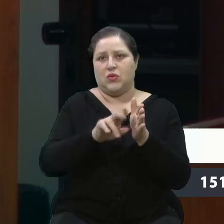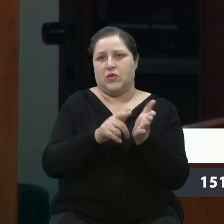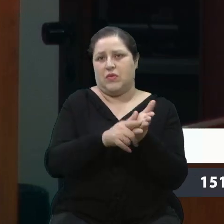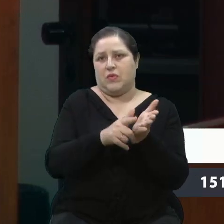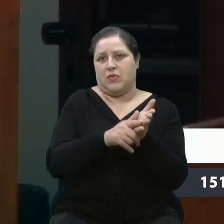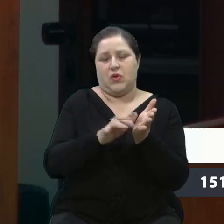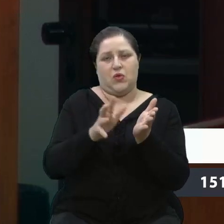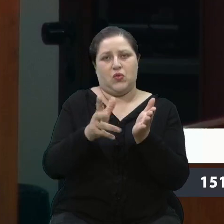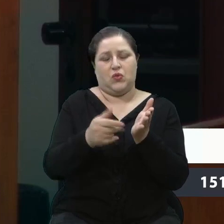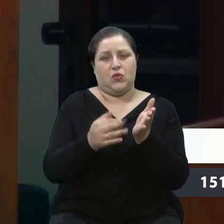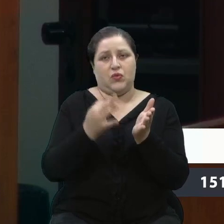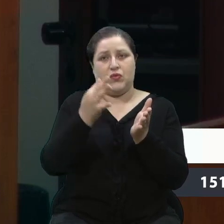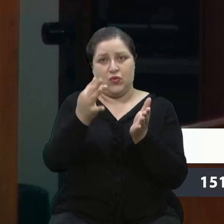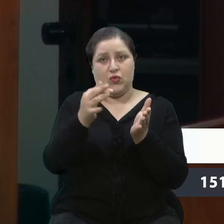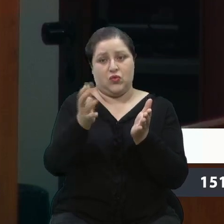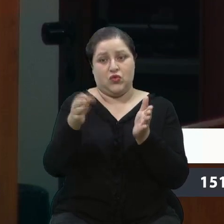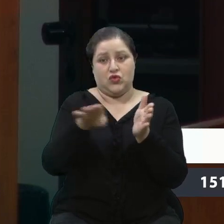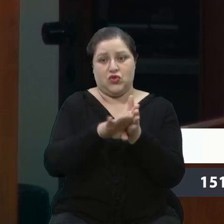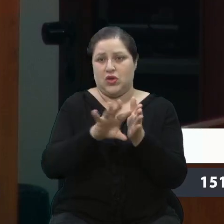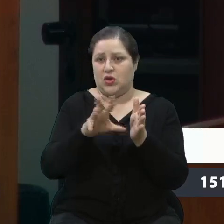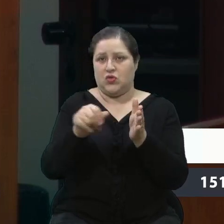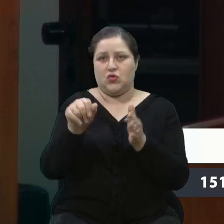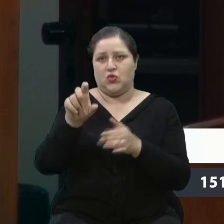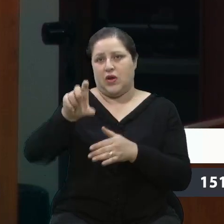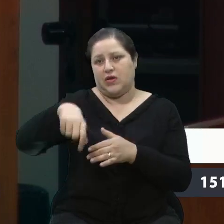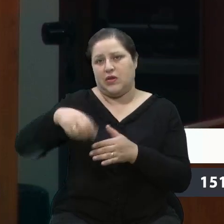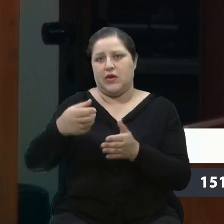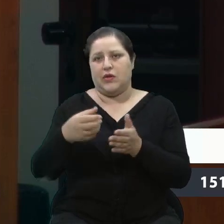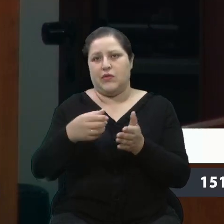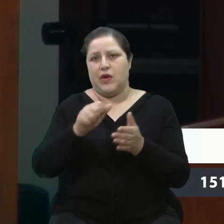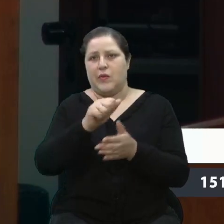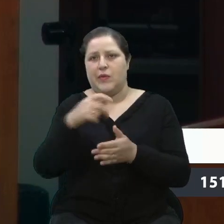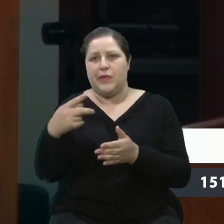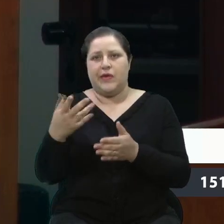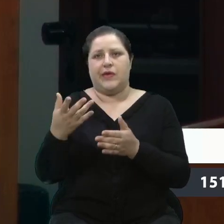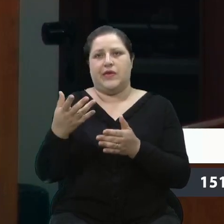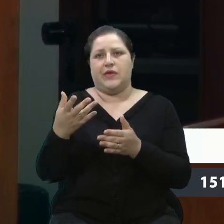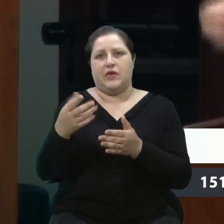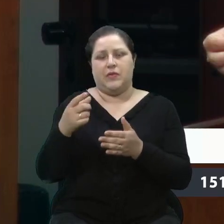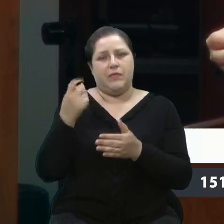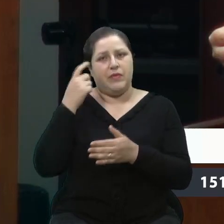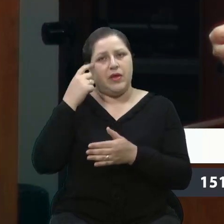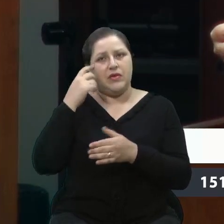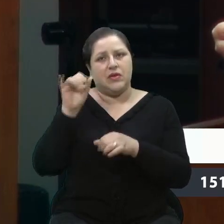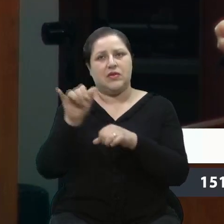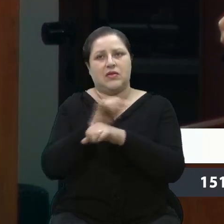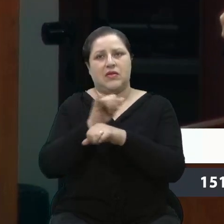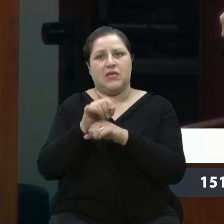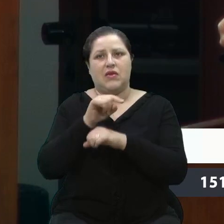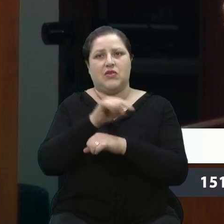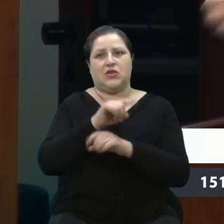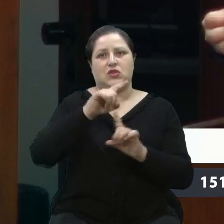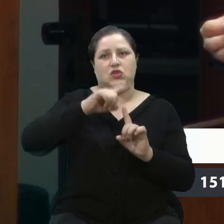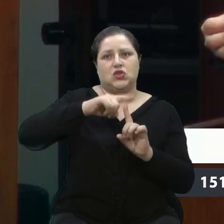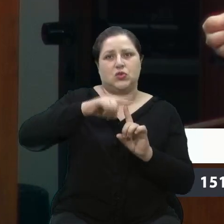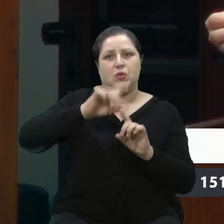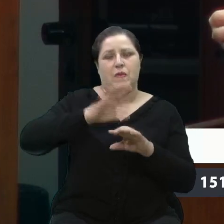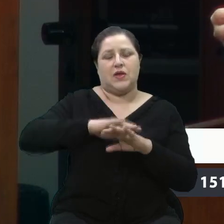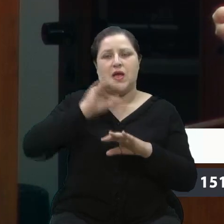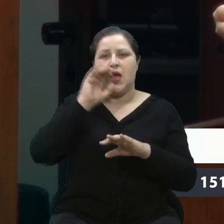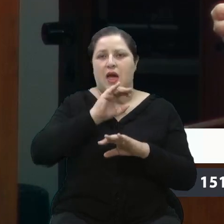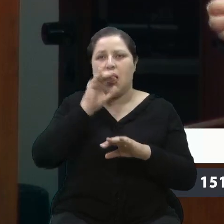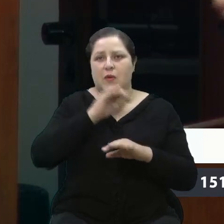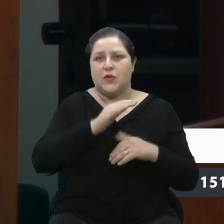nas outras cidades. Então, nós temos que começar a pensar também nesse formato de aceleração do